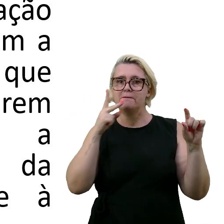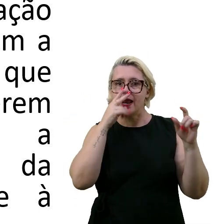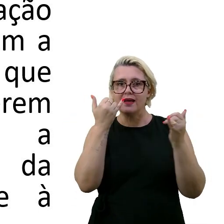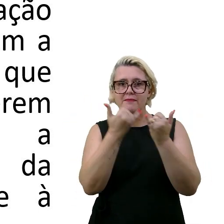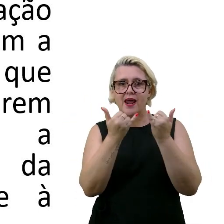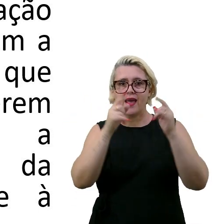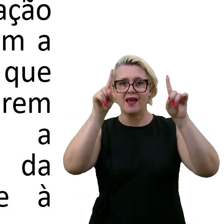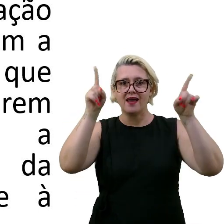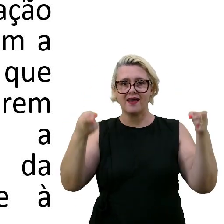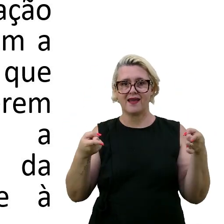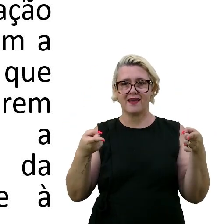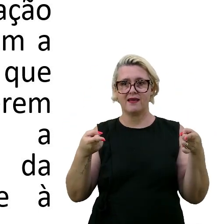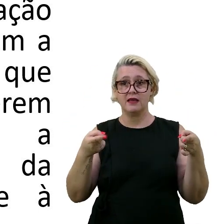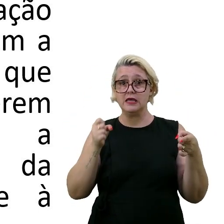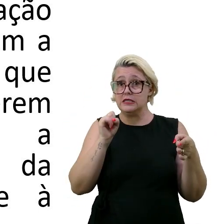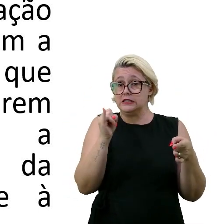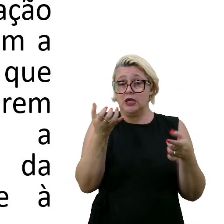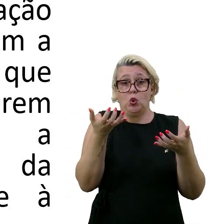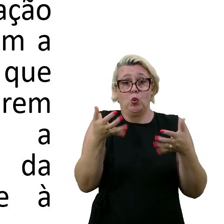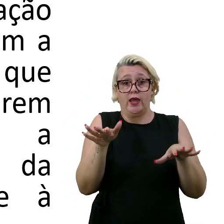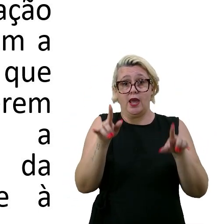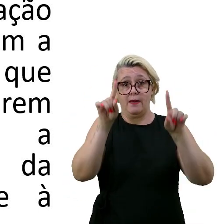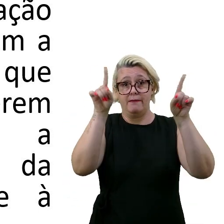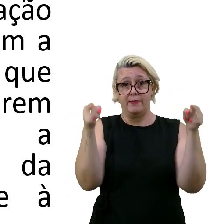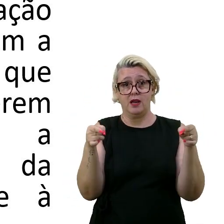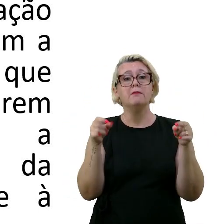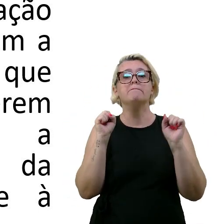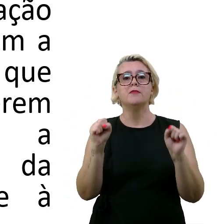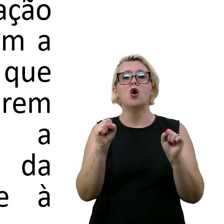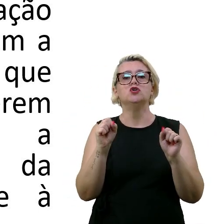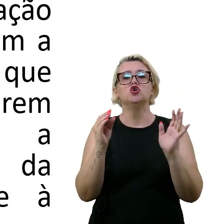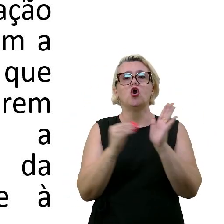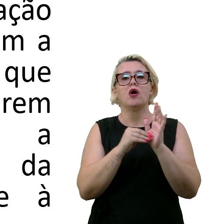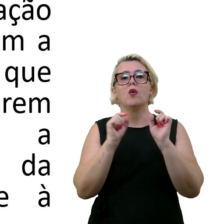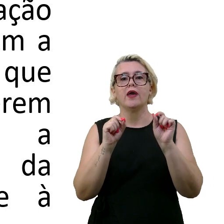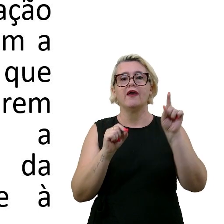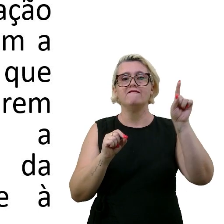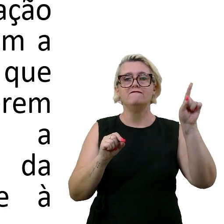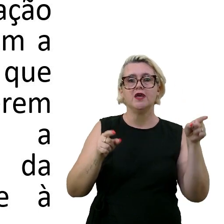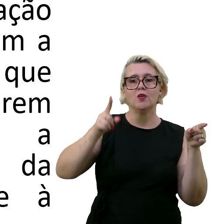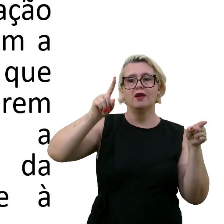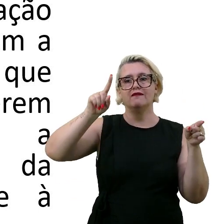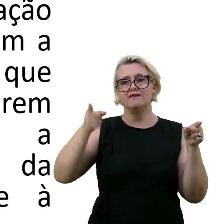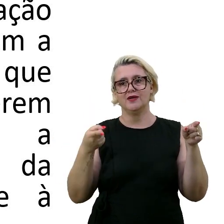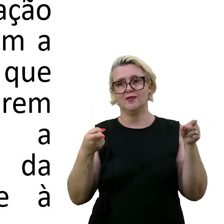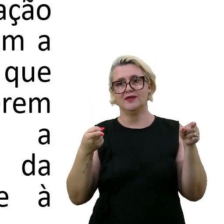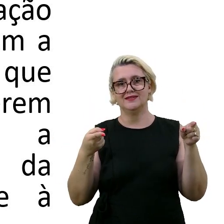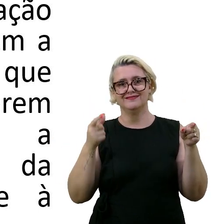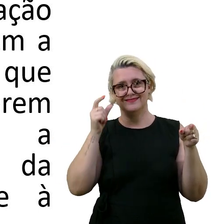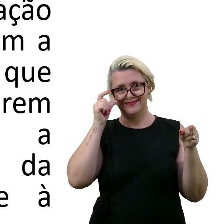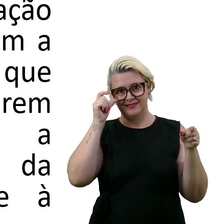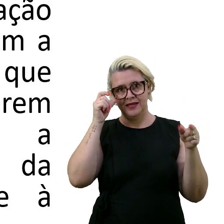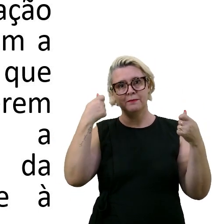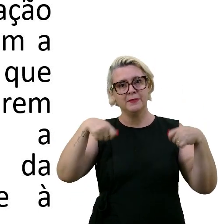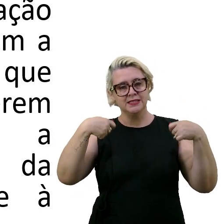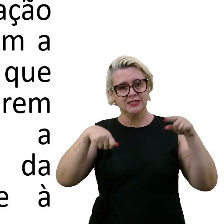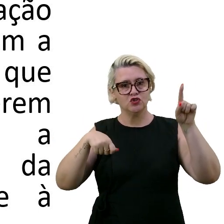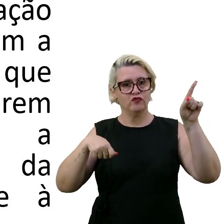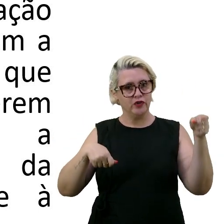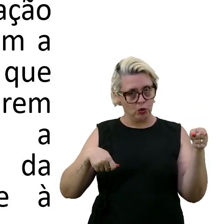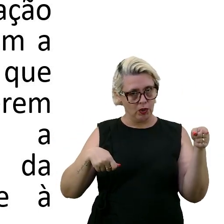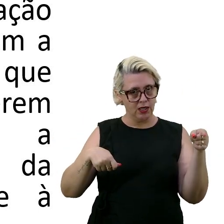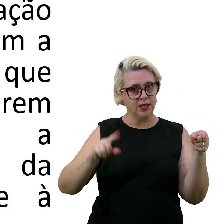parênteses. Se eu não quis colocar parênteses, eu coloquei as vírgulas. Então, eu preciso de uma